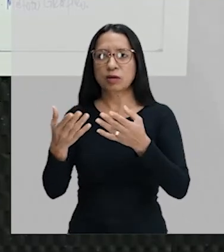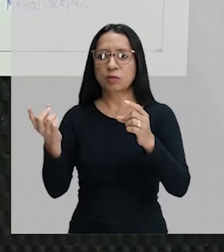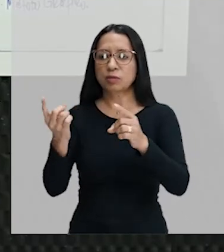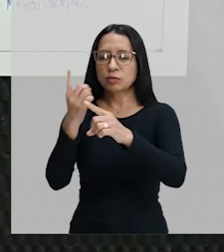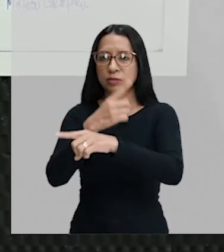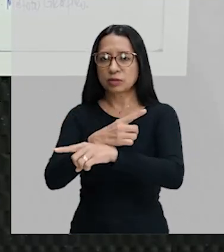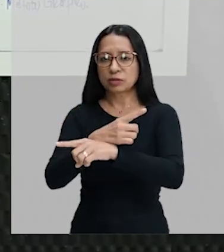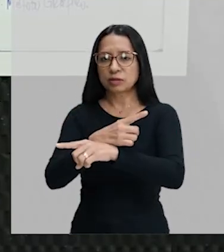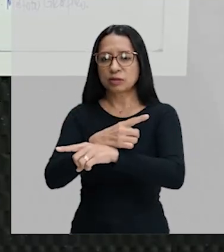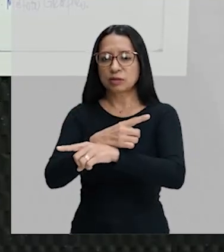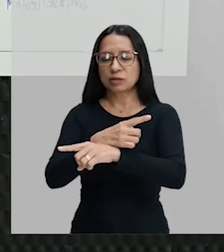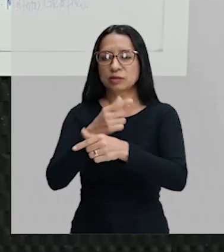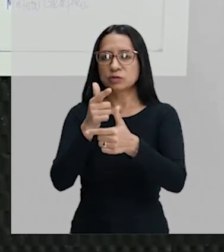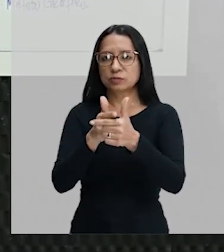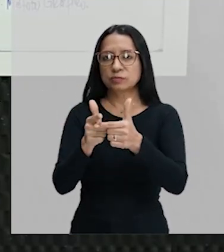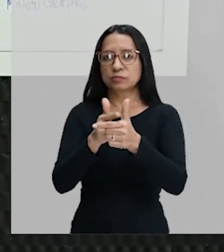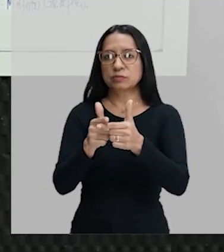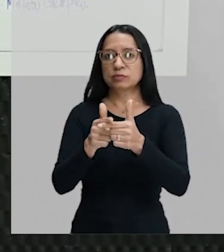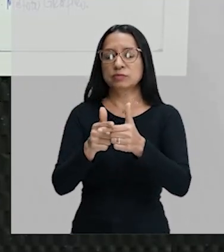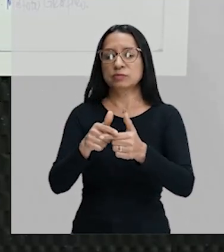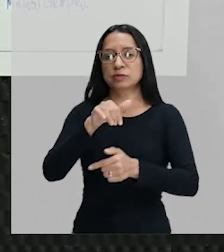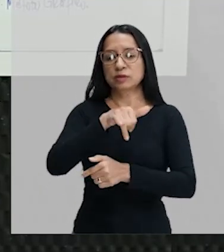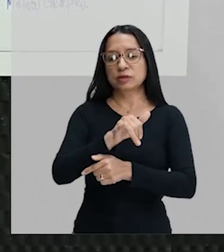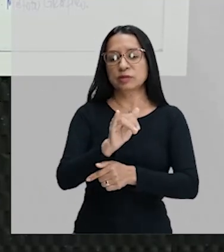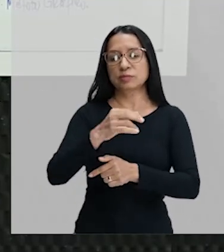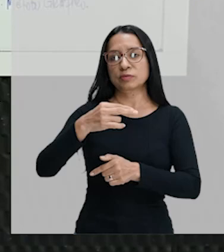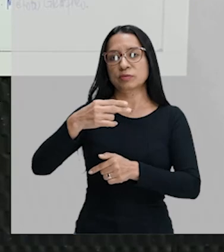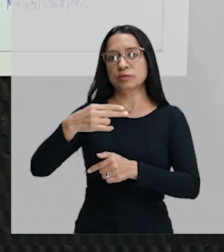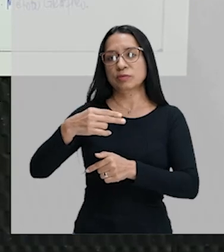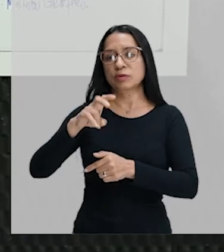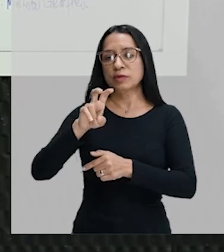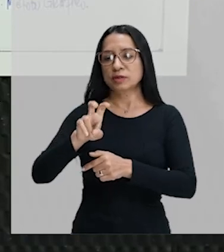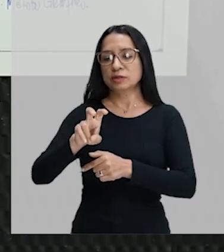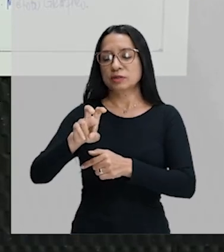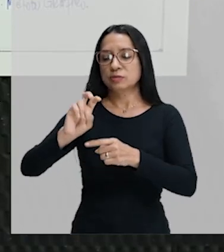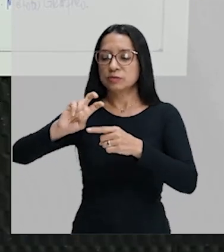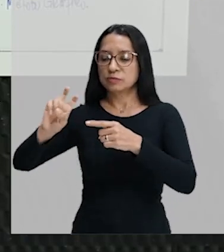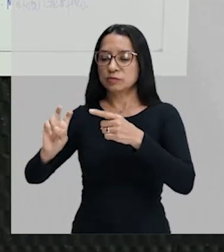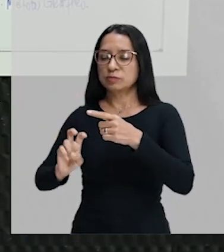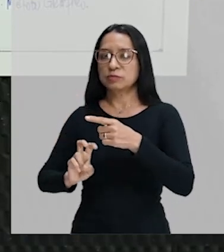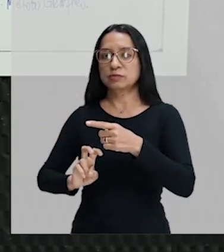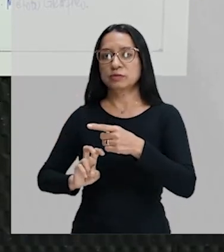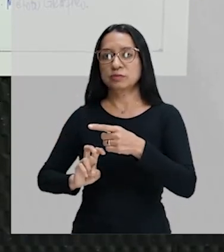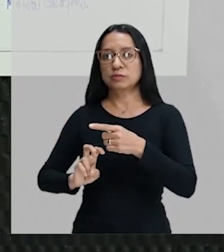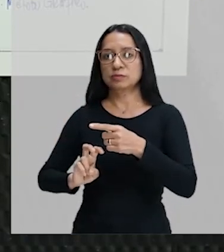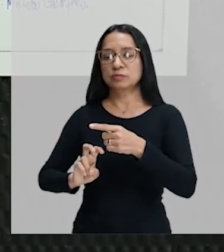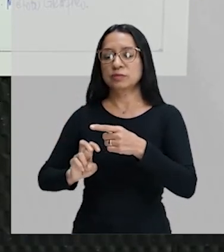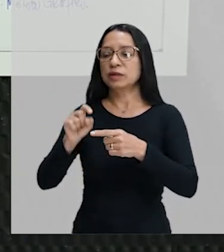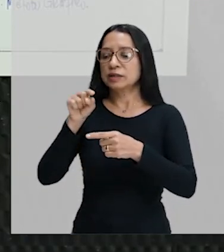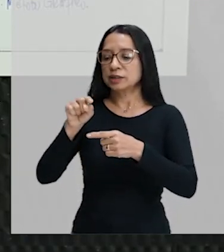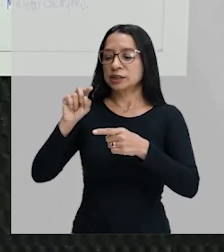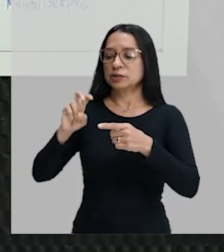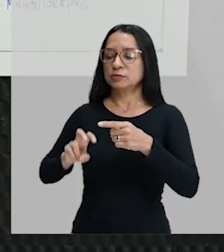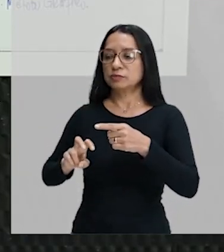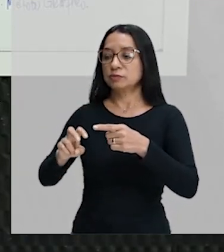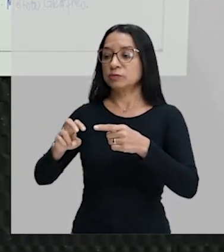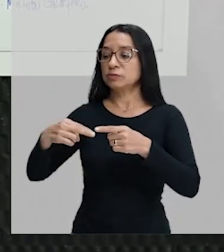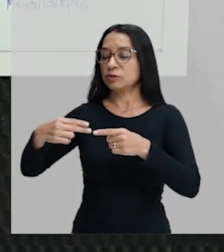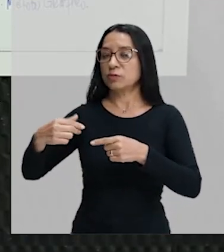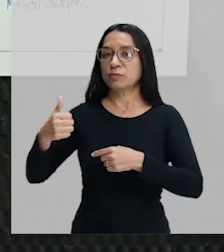Y vai ser igual a 5 dividido por 5. E 5 dividido por 5 é